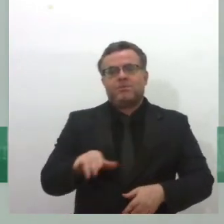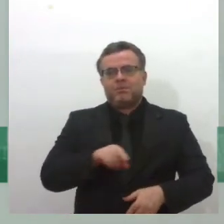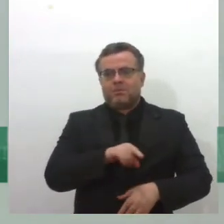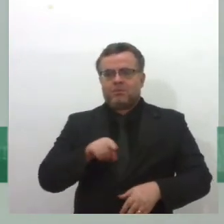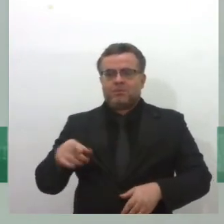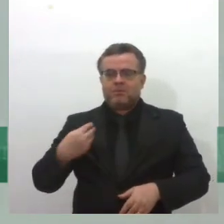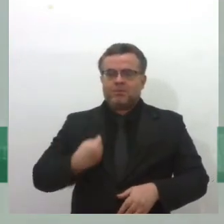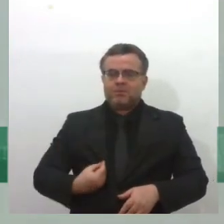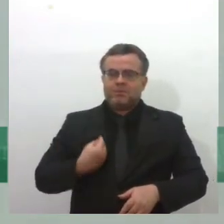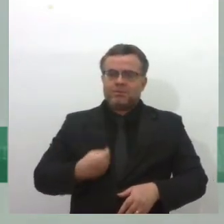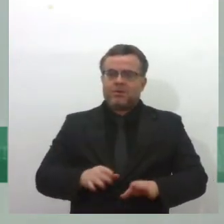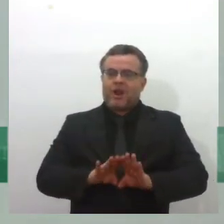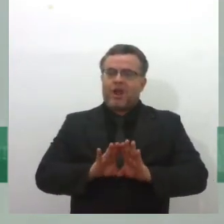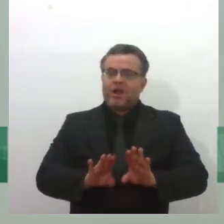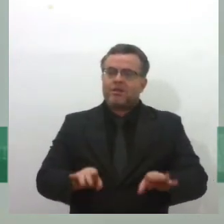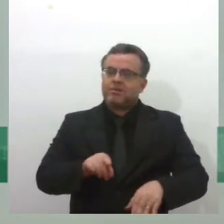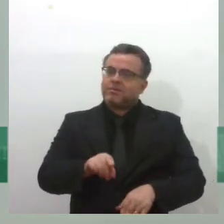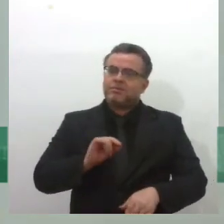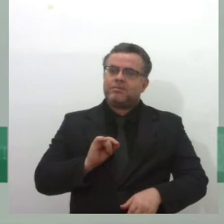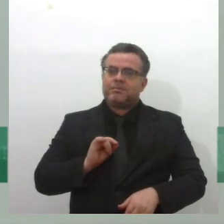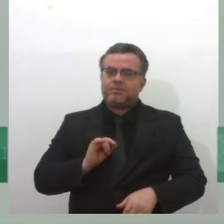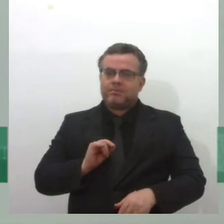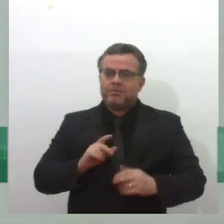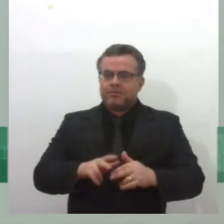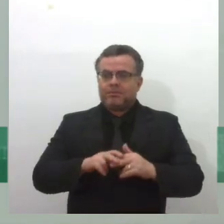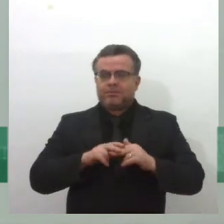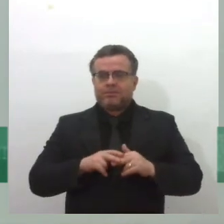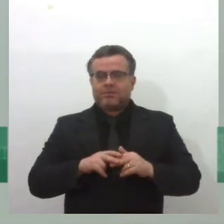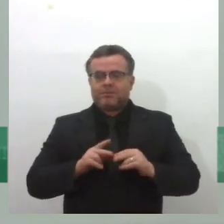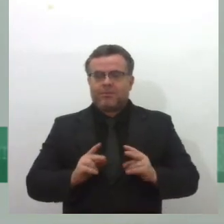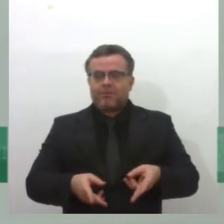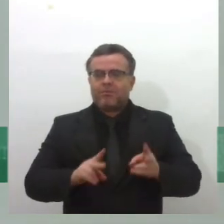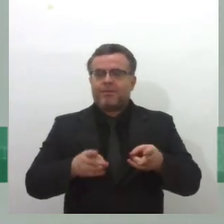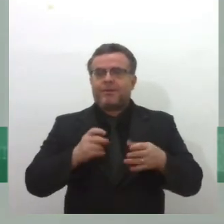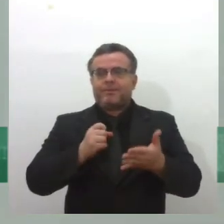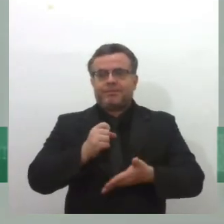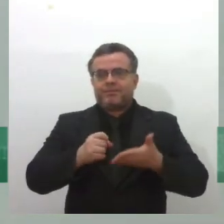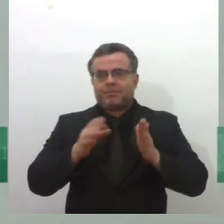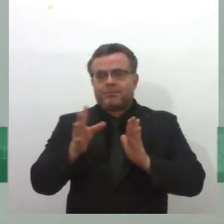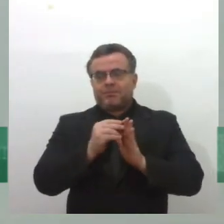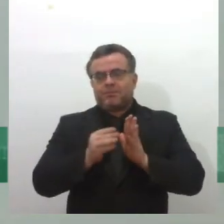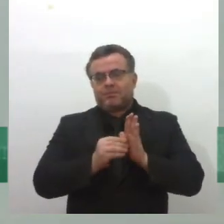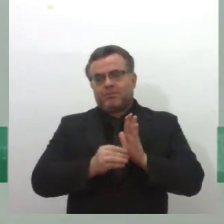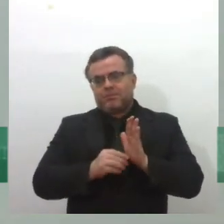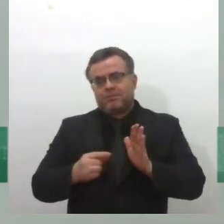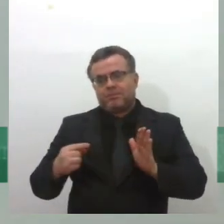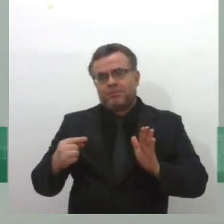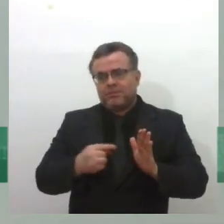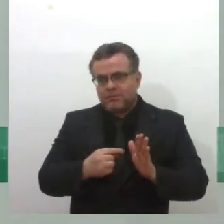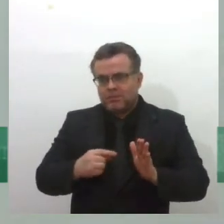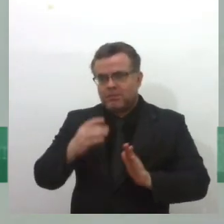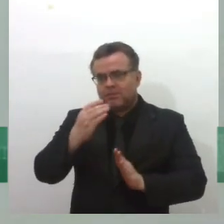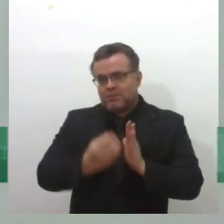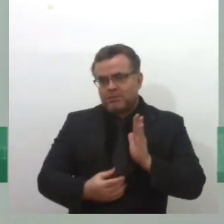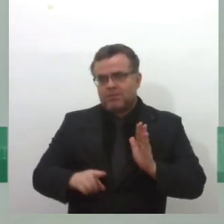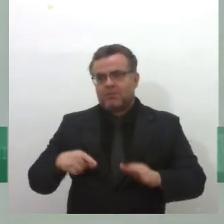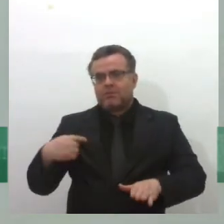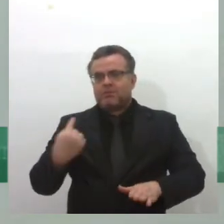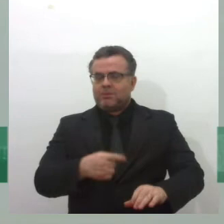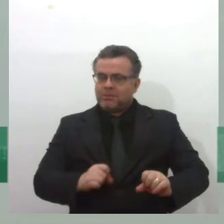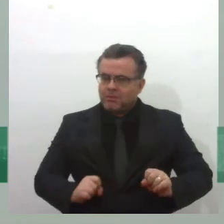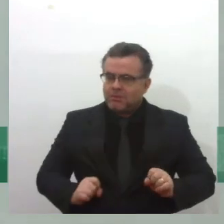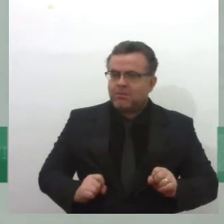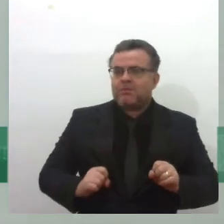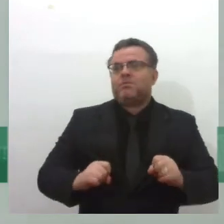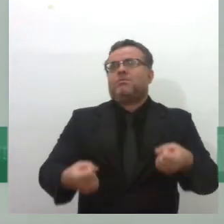isso desde pequenas, por isso que está na base nacional comum curricular e reforçando-se, vamos dizer,